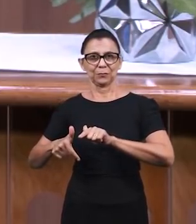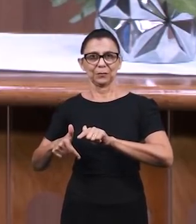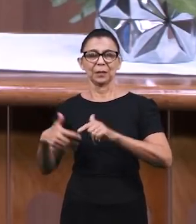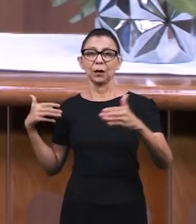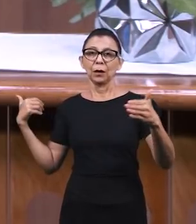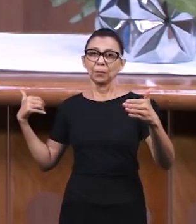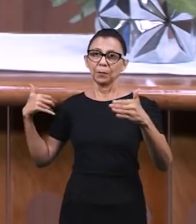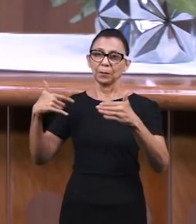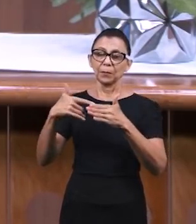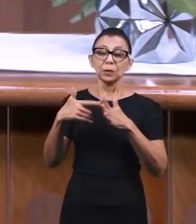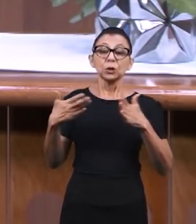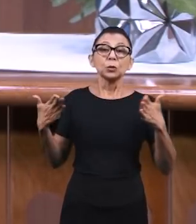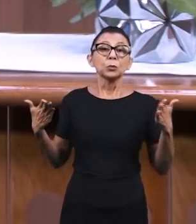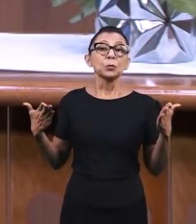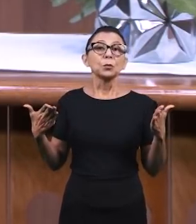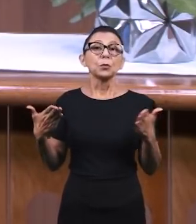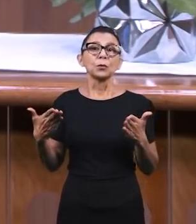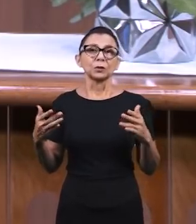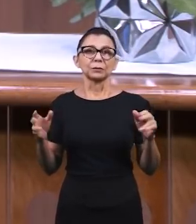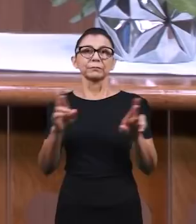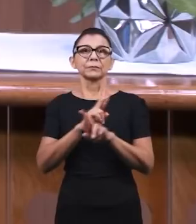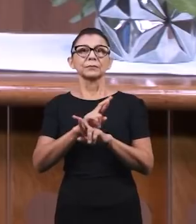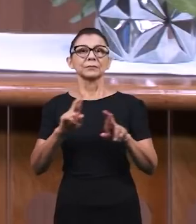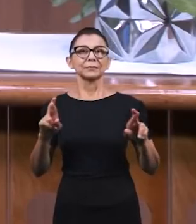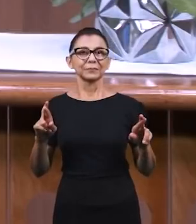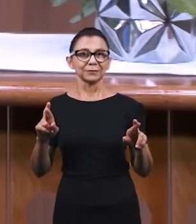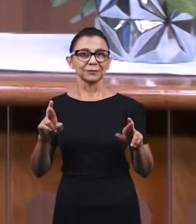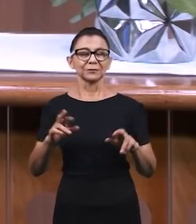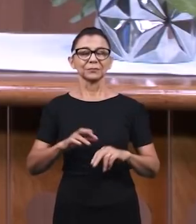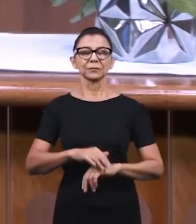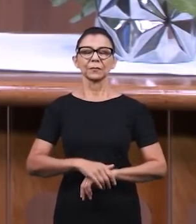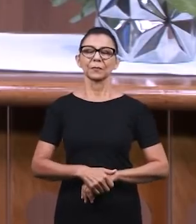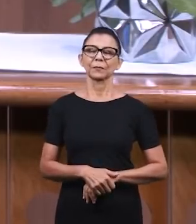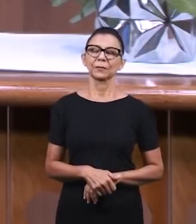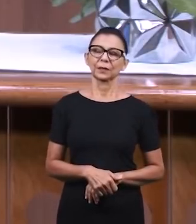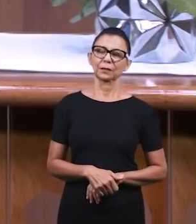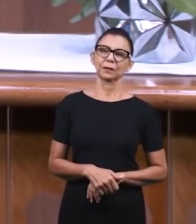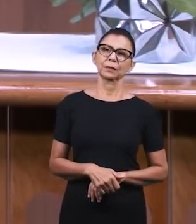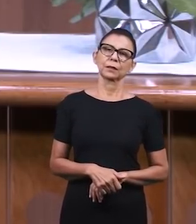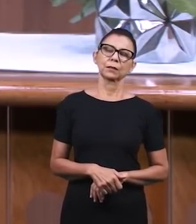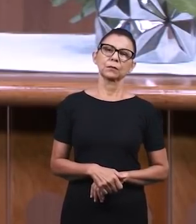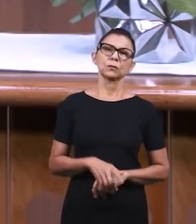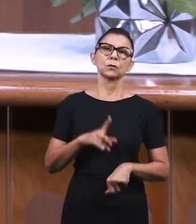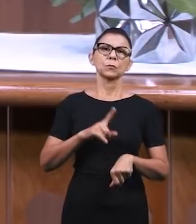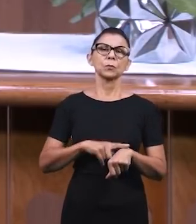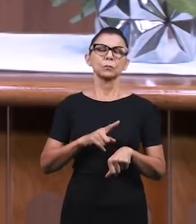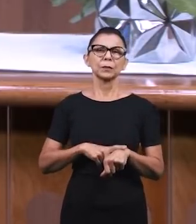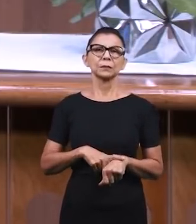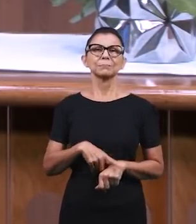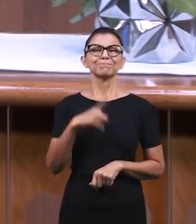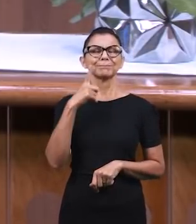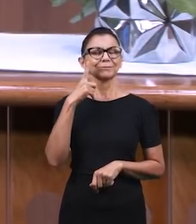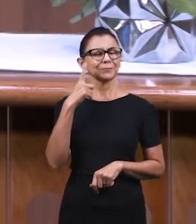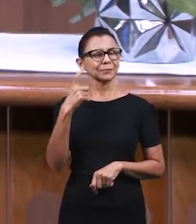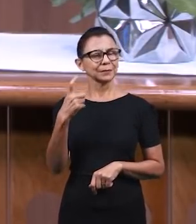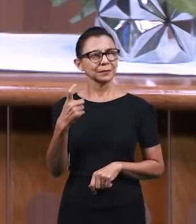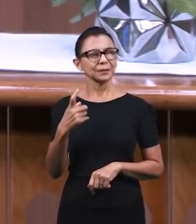estamos vivendo hoje? Nós estamos vivendo um momento muito interessante